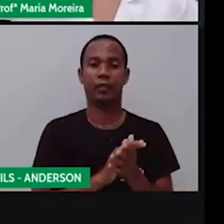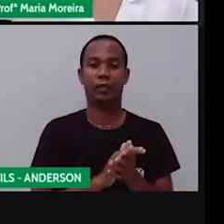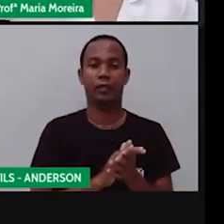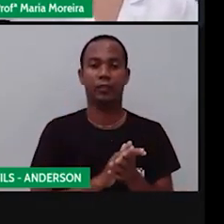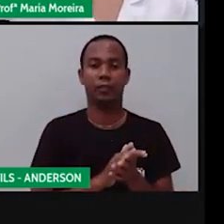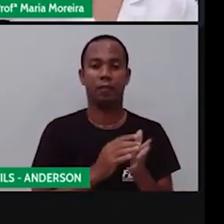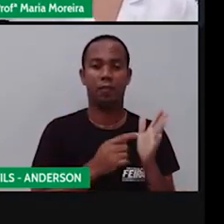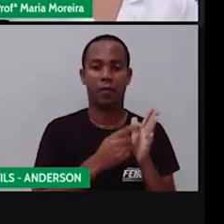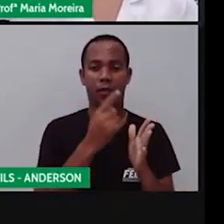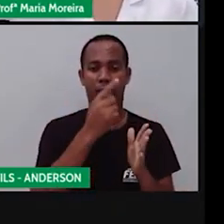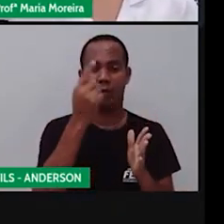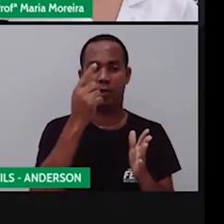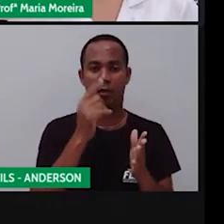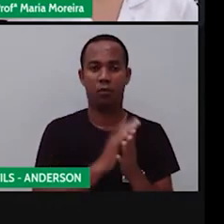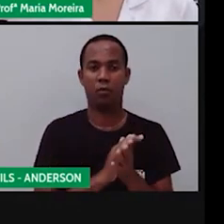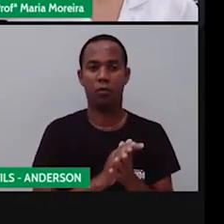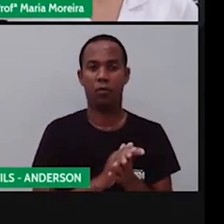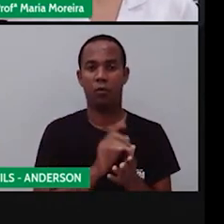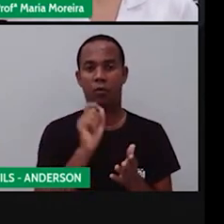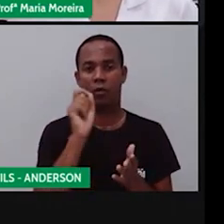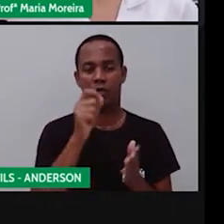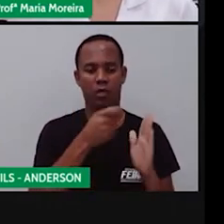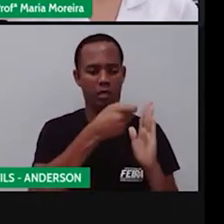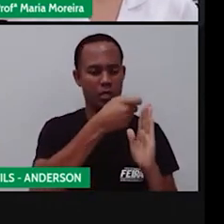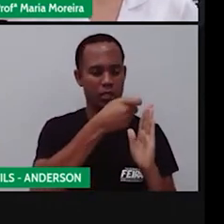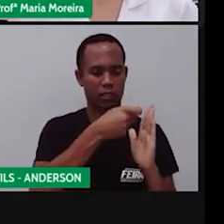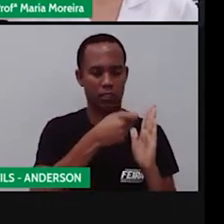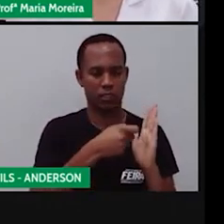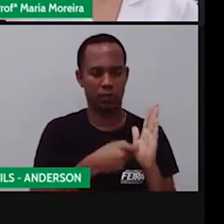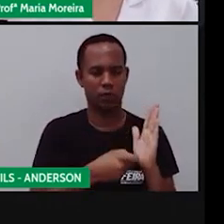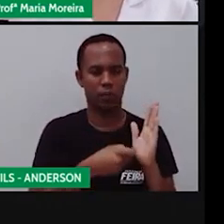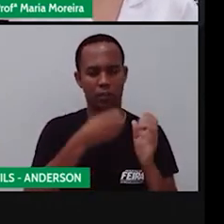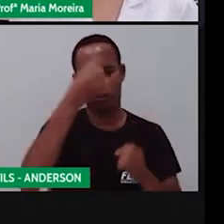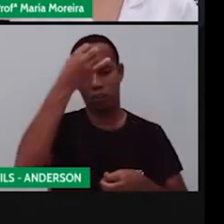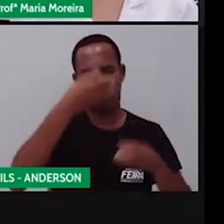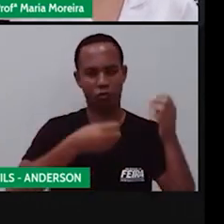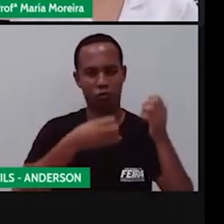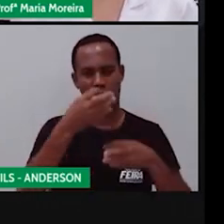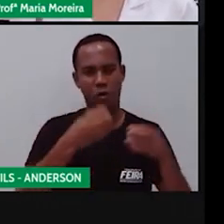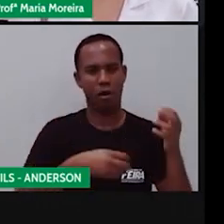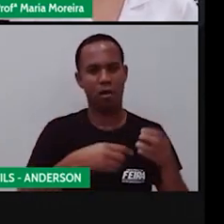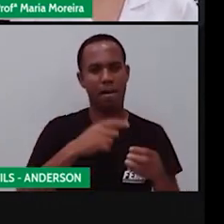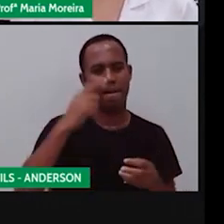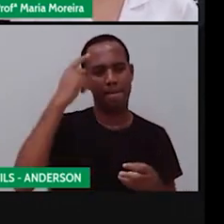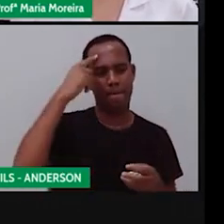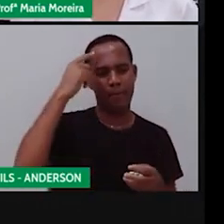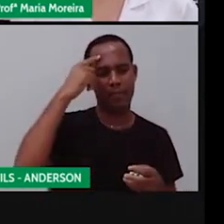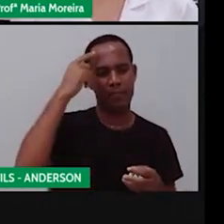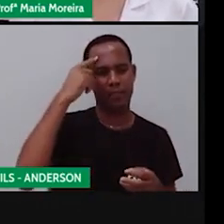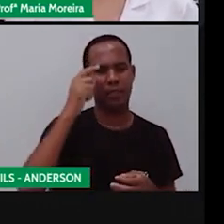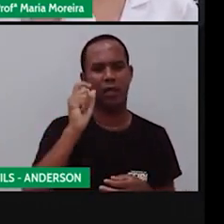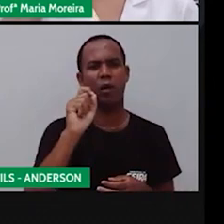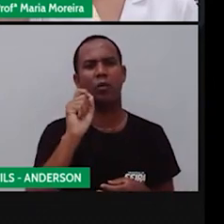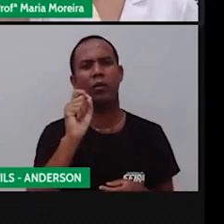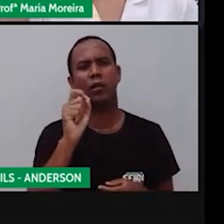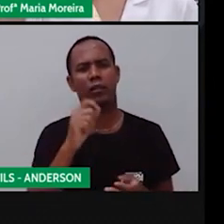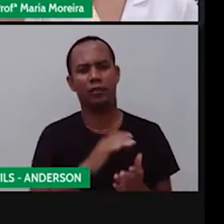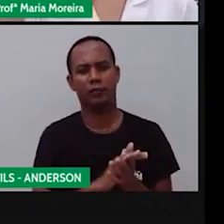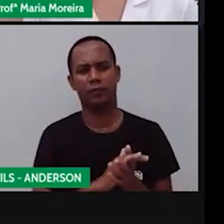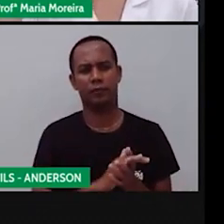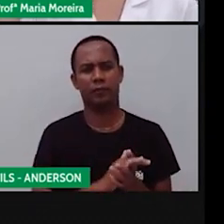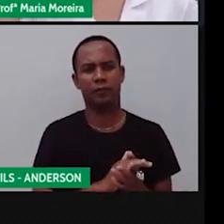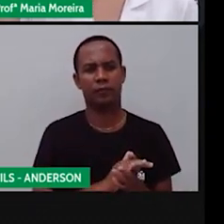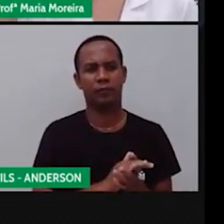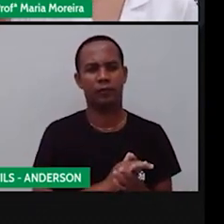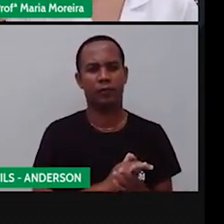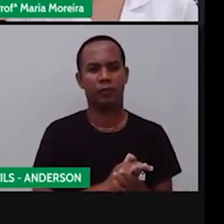Bom, em primeiro lugar, quando a gente vai escrever um texto narrativo, a gente tem que pensar o quê? Que a Pró já, inclusive, já falou aqui com vocês, dá